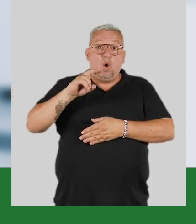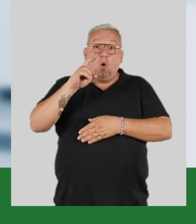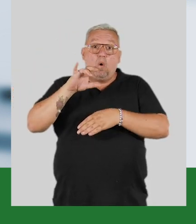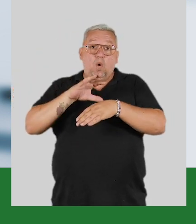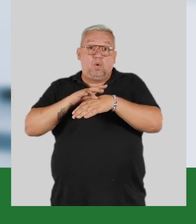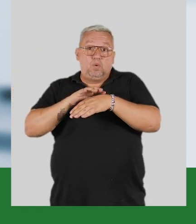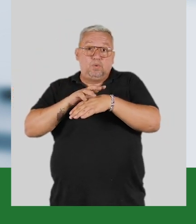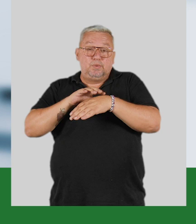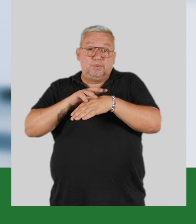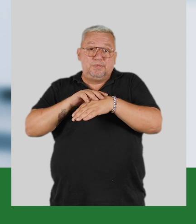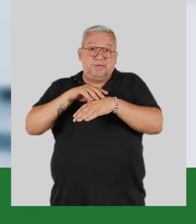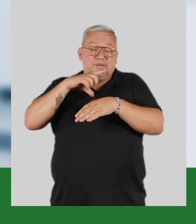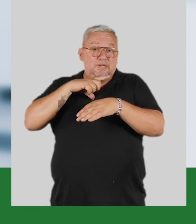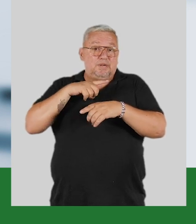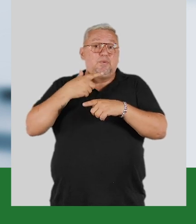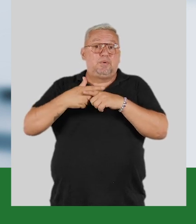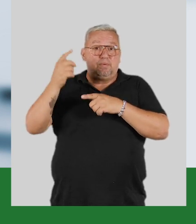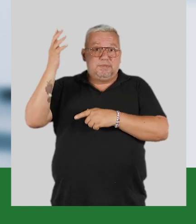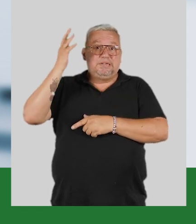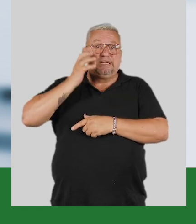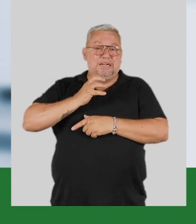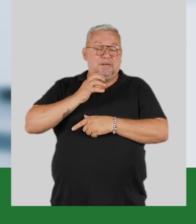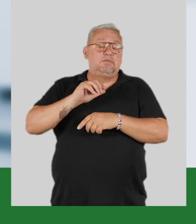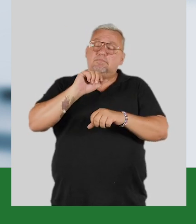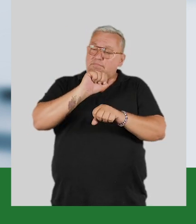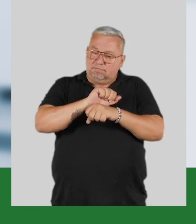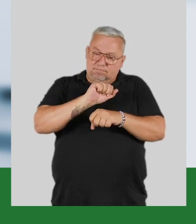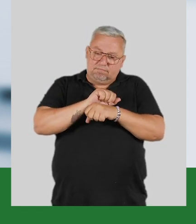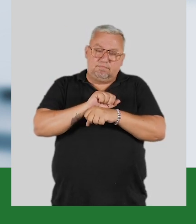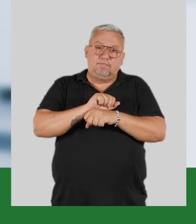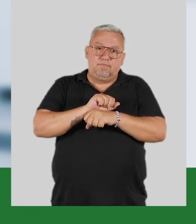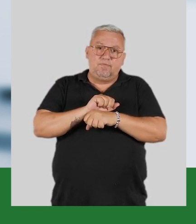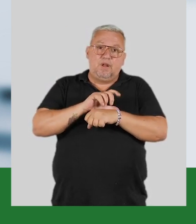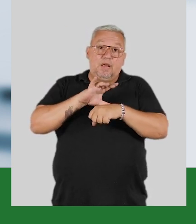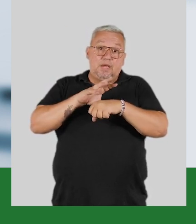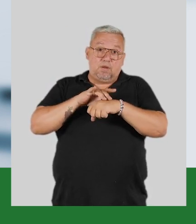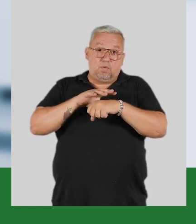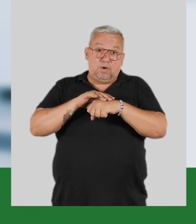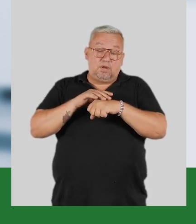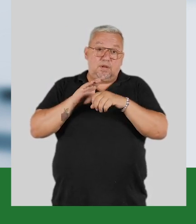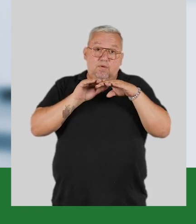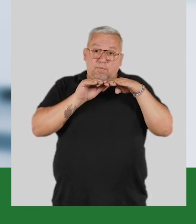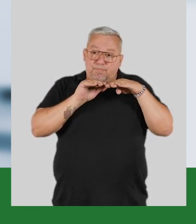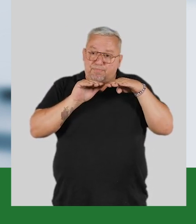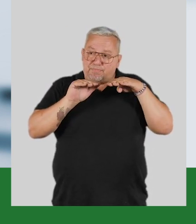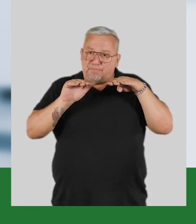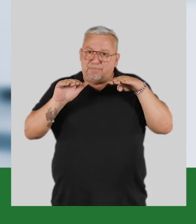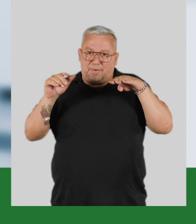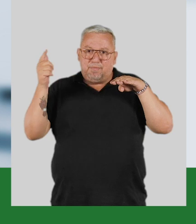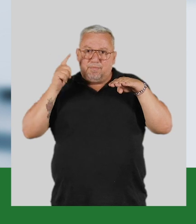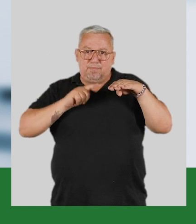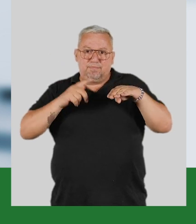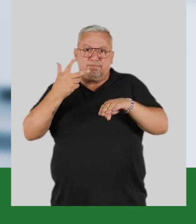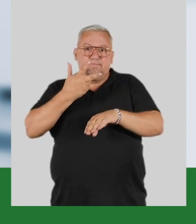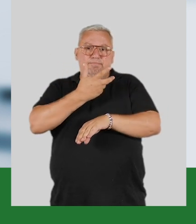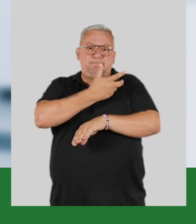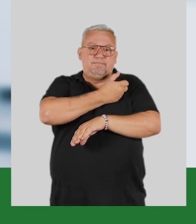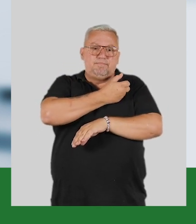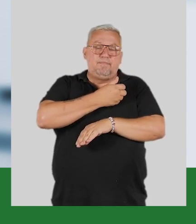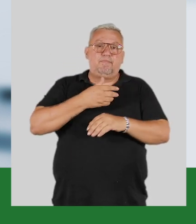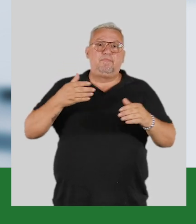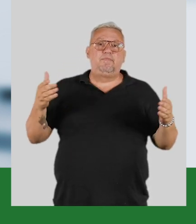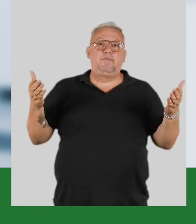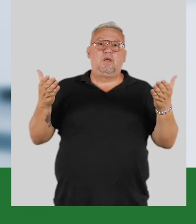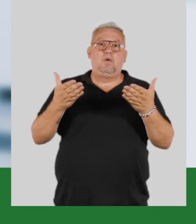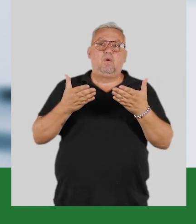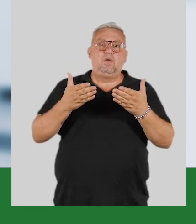que agudizou de alguma forma, o ideal também é que a doença se estabilize para o paciente poder receber a vacina, tá?